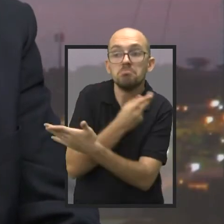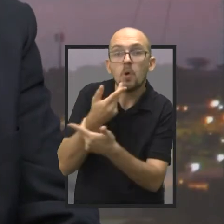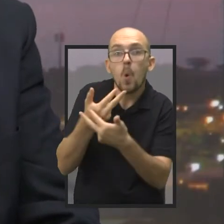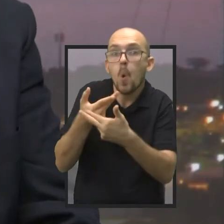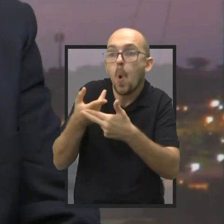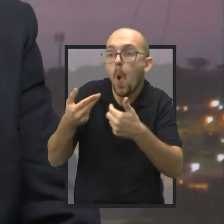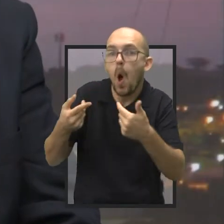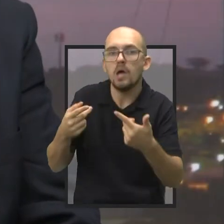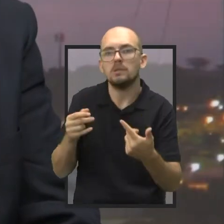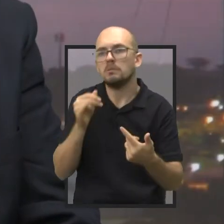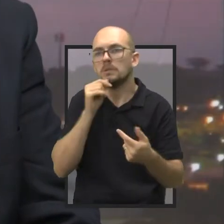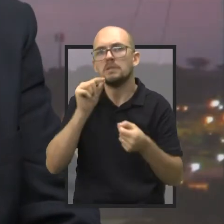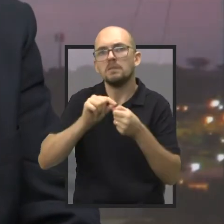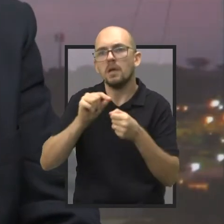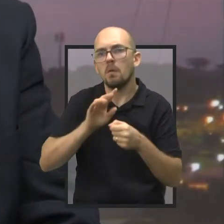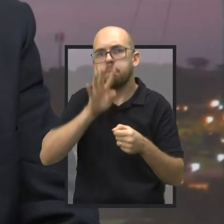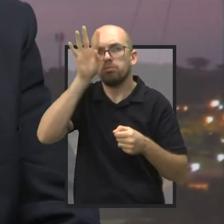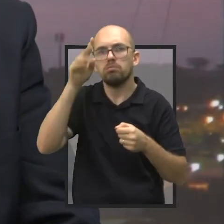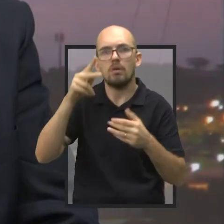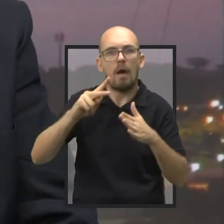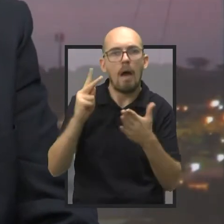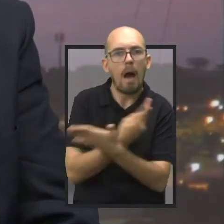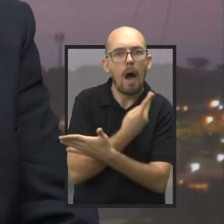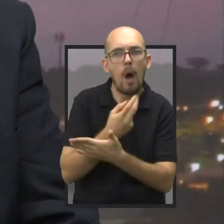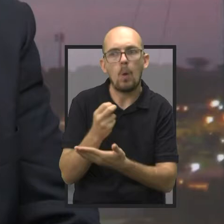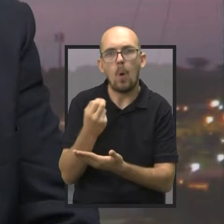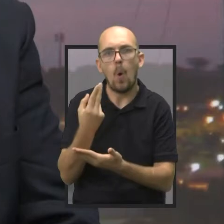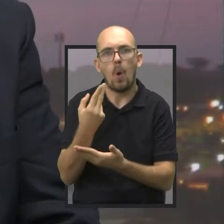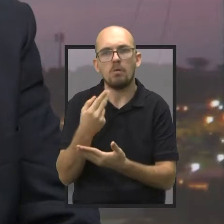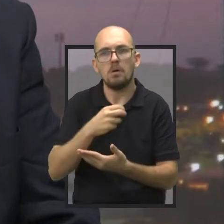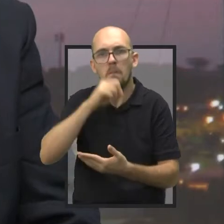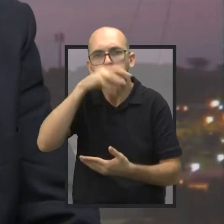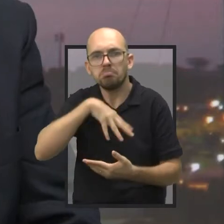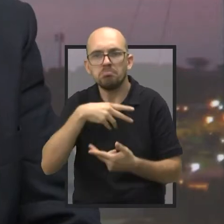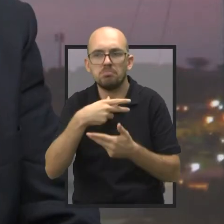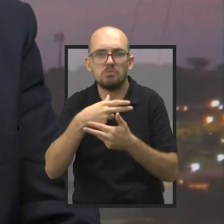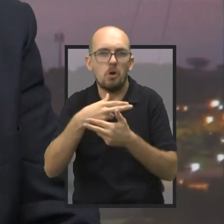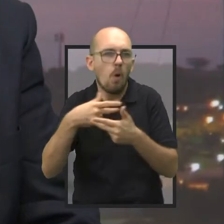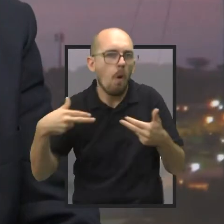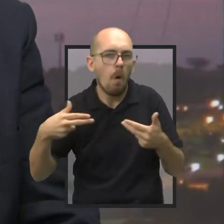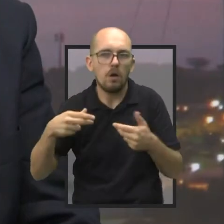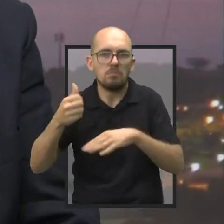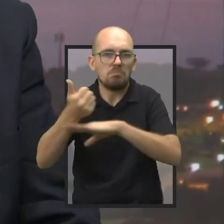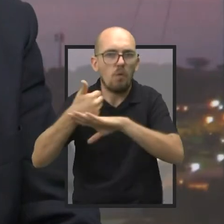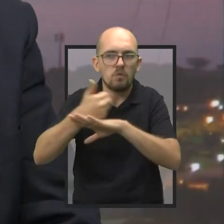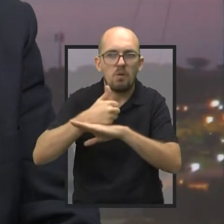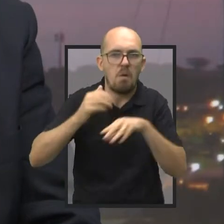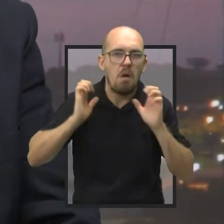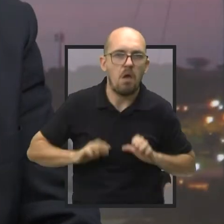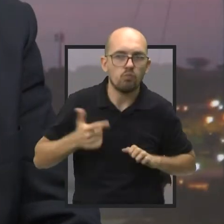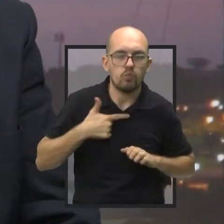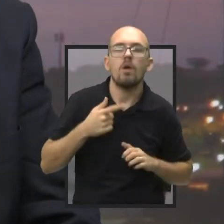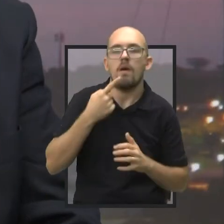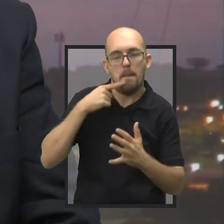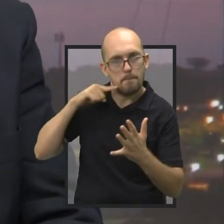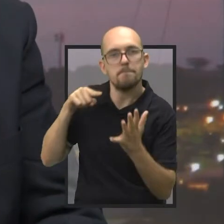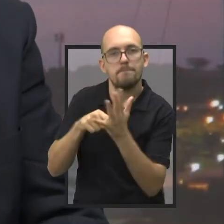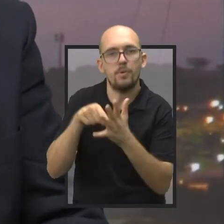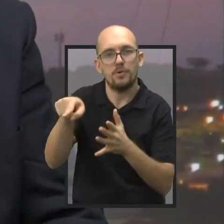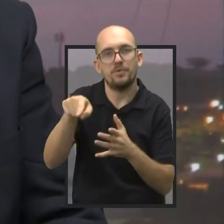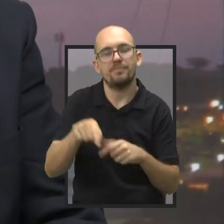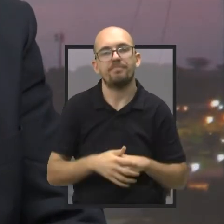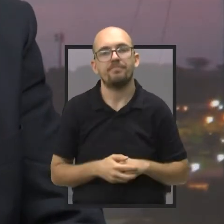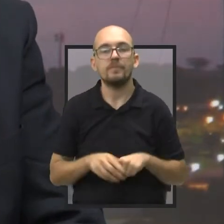caso haja algum equívoco ou dolo da parte de algum profissional, elaborar seu